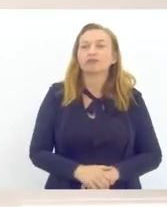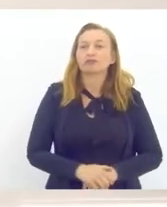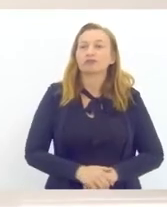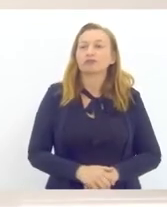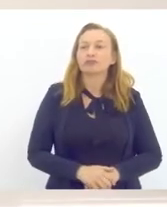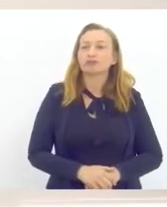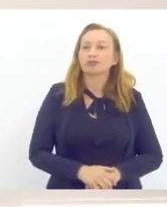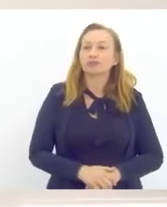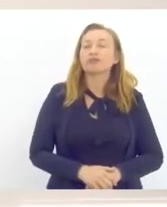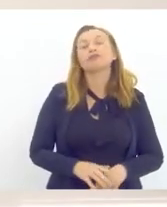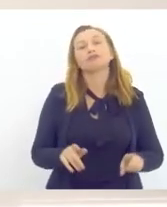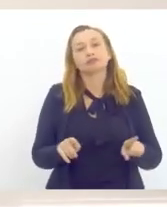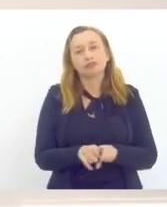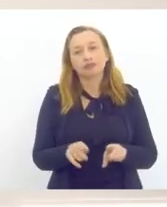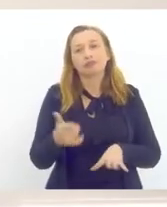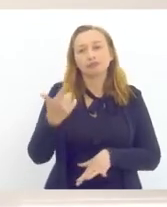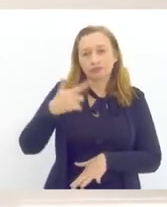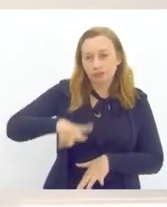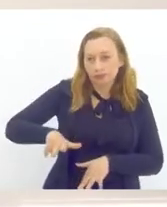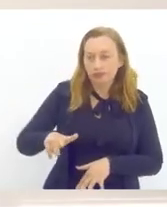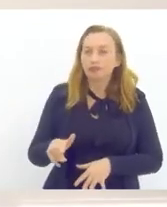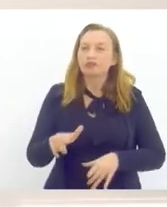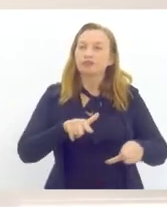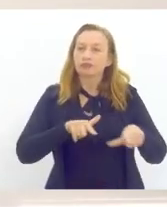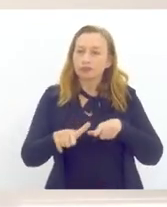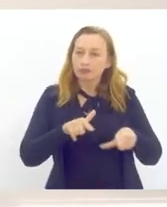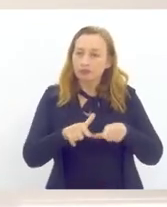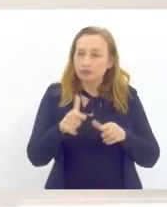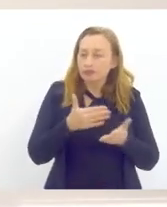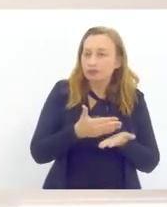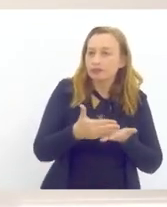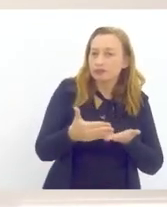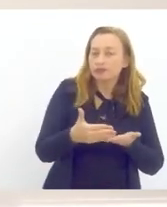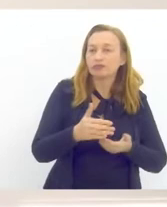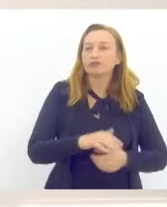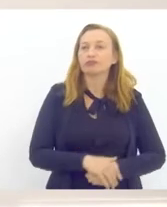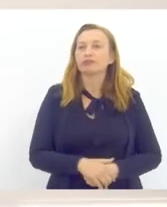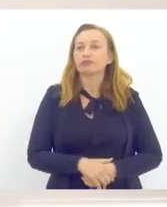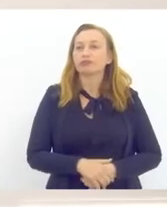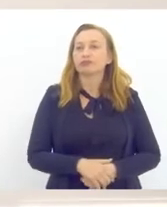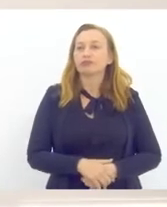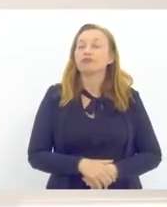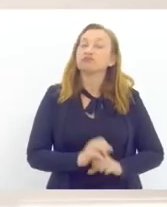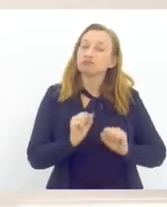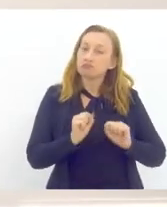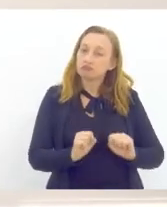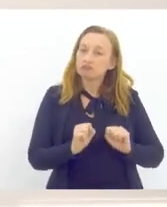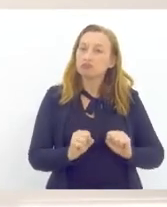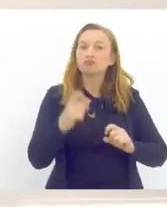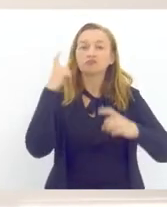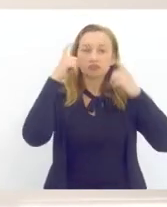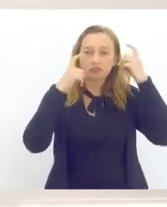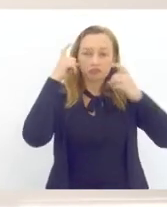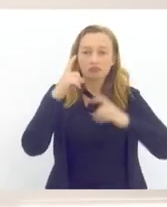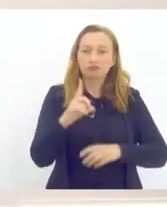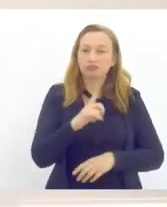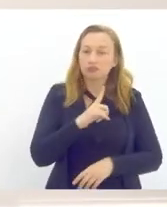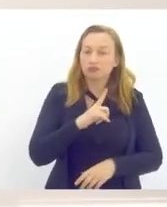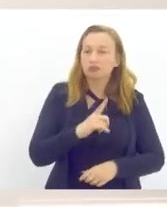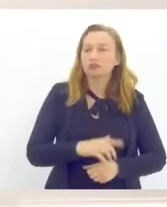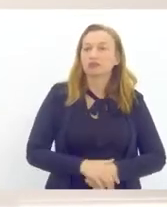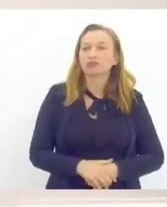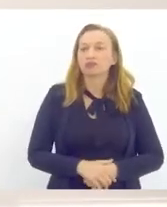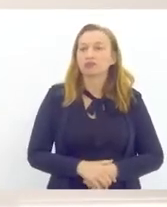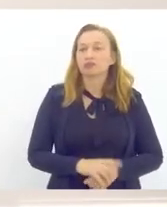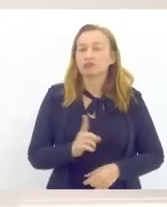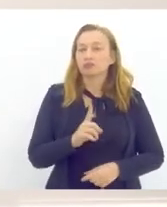A gente também, mais uma vez, né, trabalhando com o princípio da prudência, a gente pode ter uma preocupação em não estabelecer de um